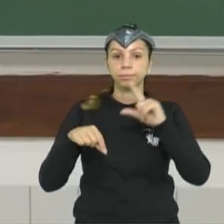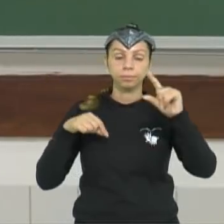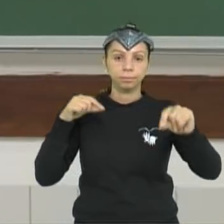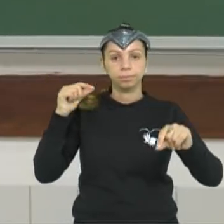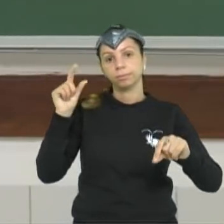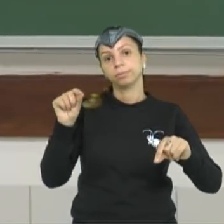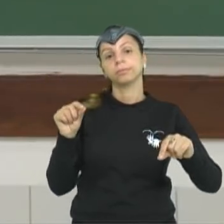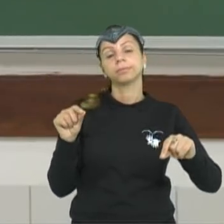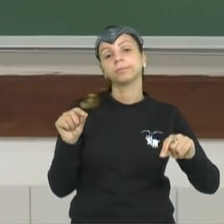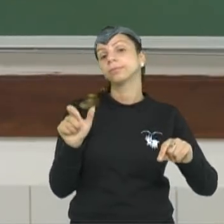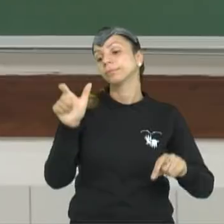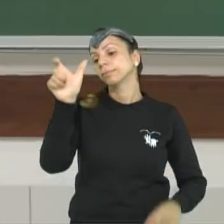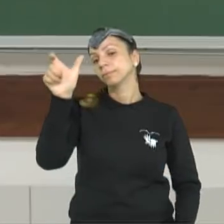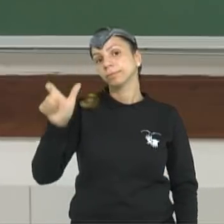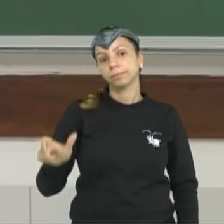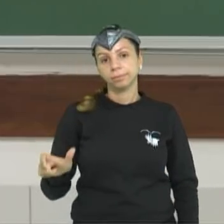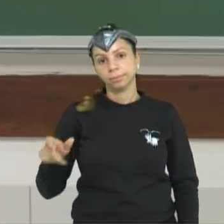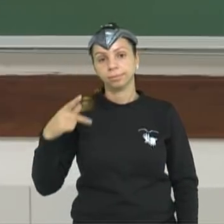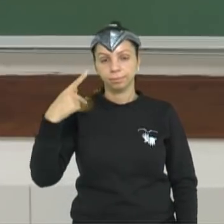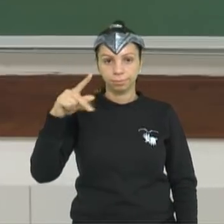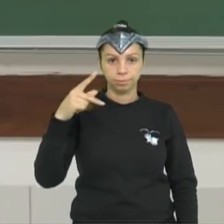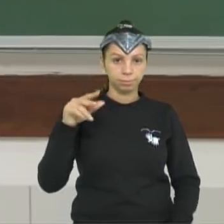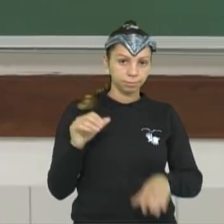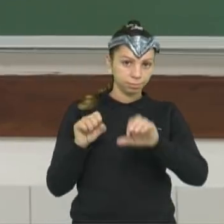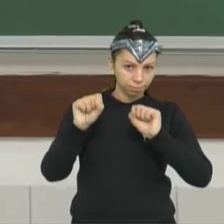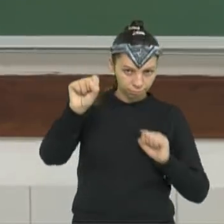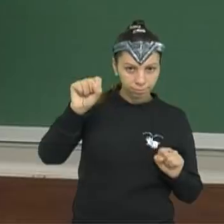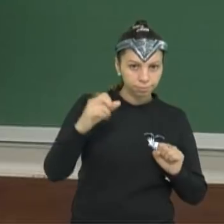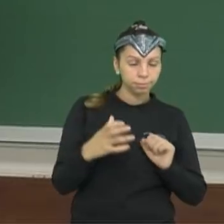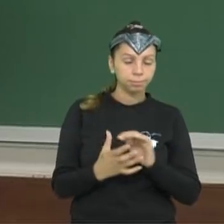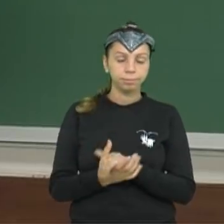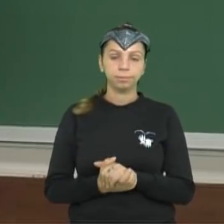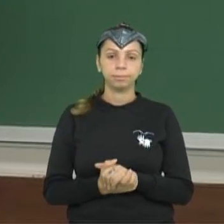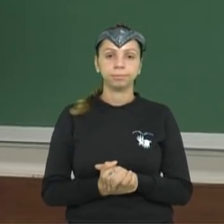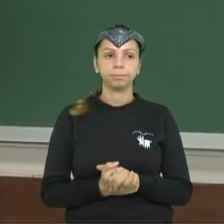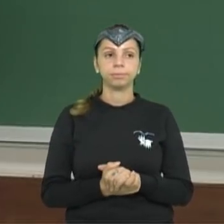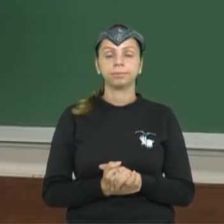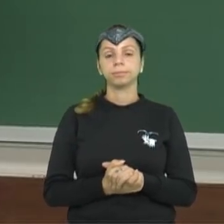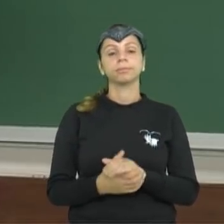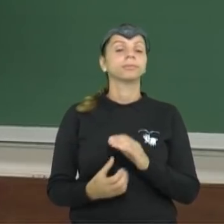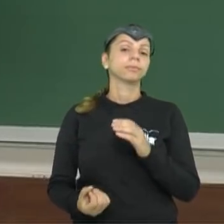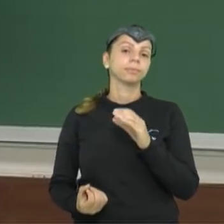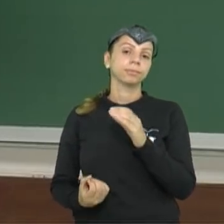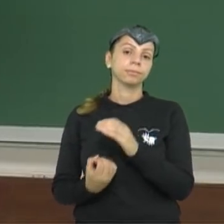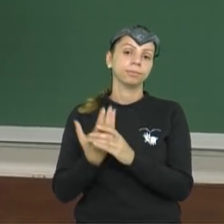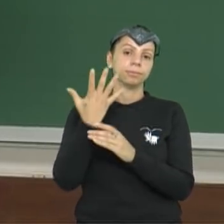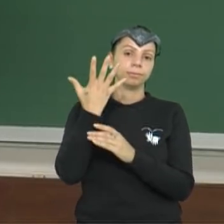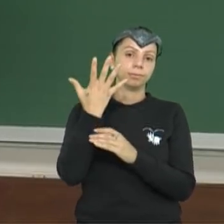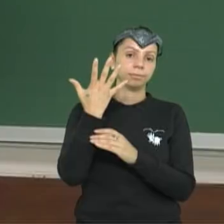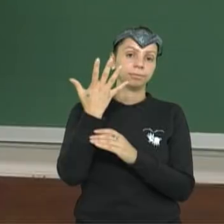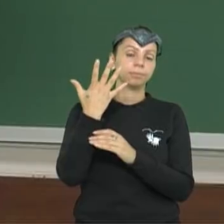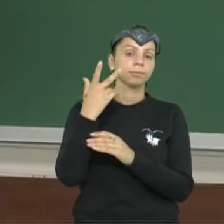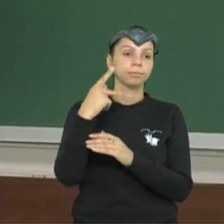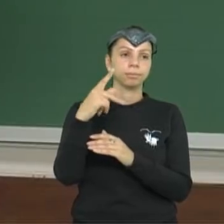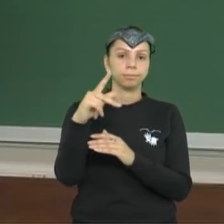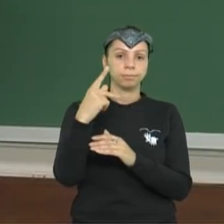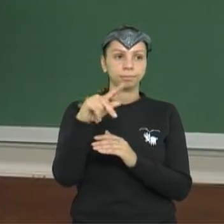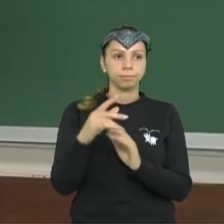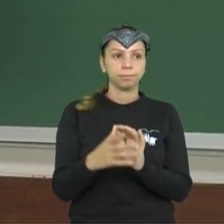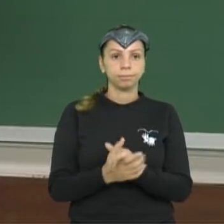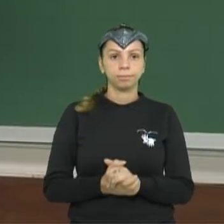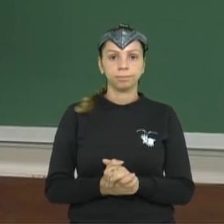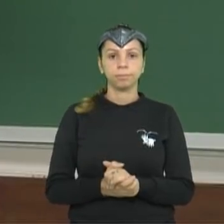é o personagem de vocês, o super-herói, ok? Então vocês vão criar o super-herói de